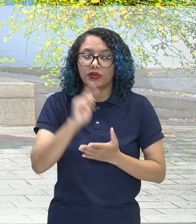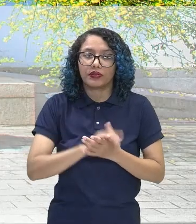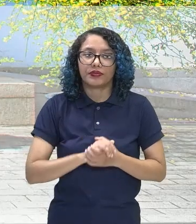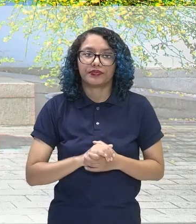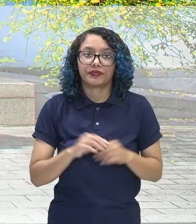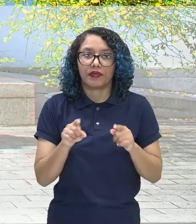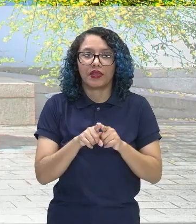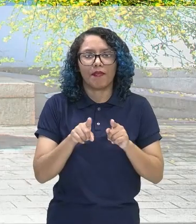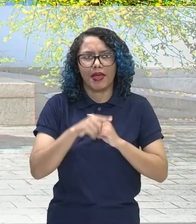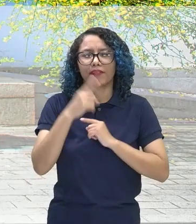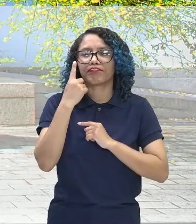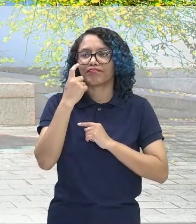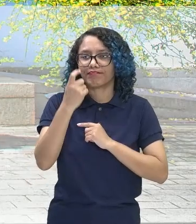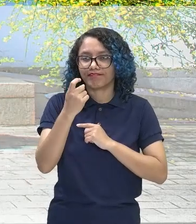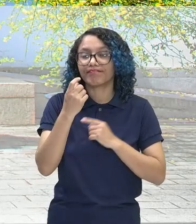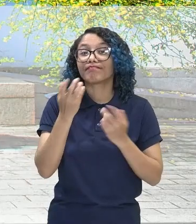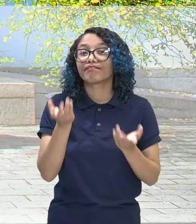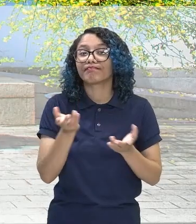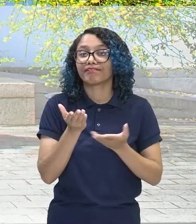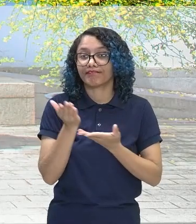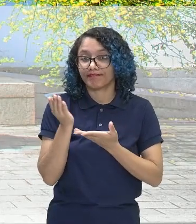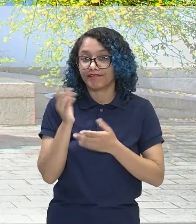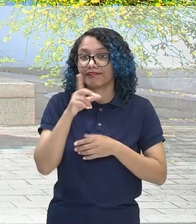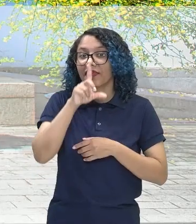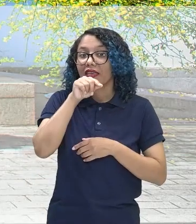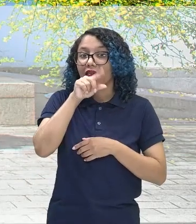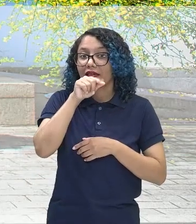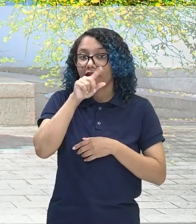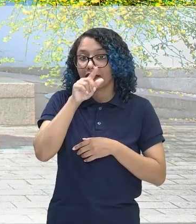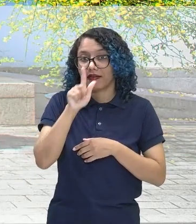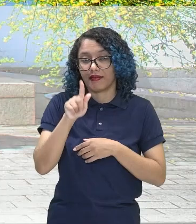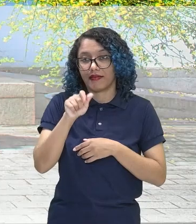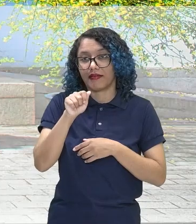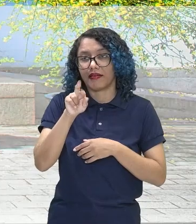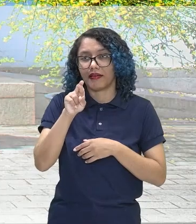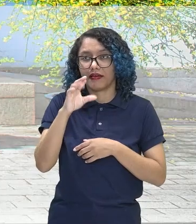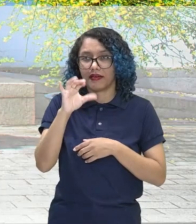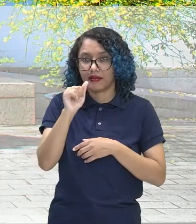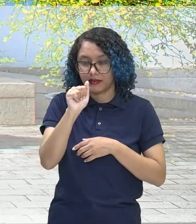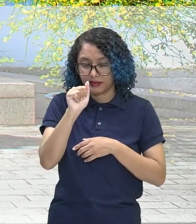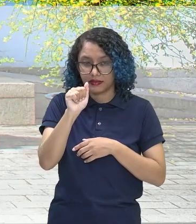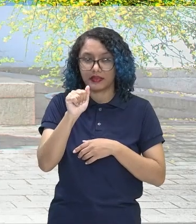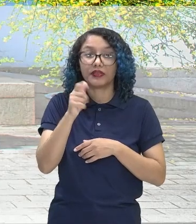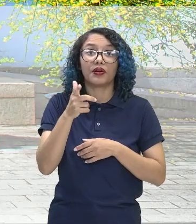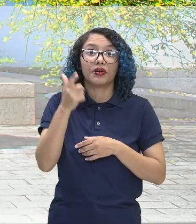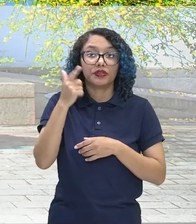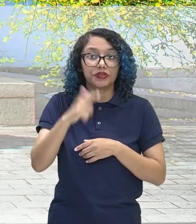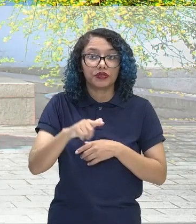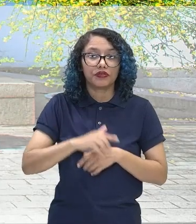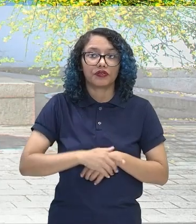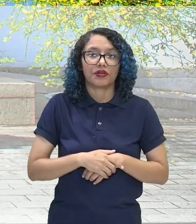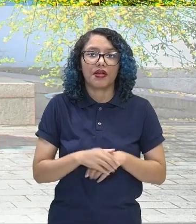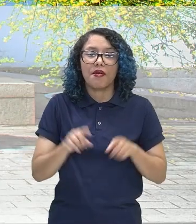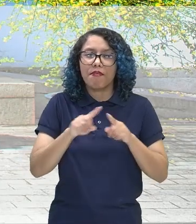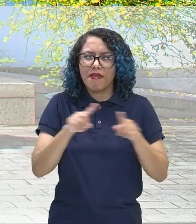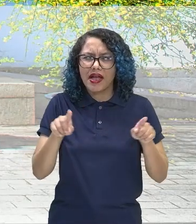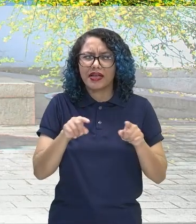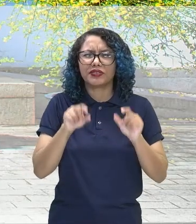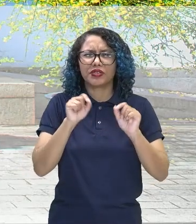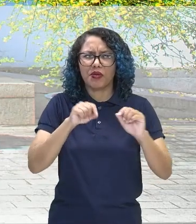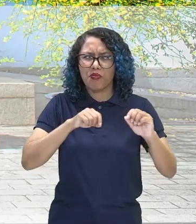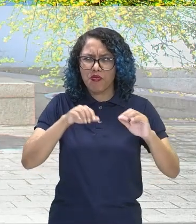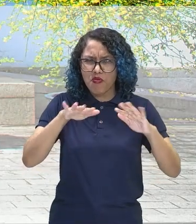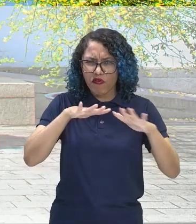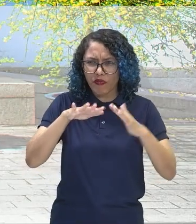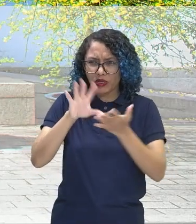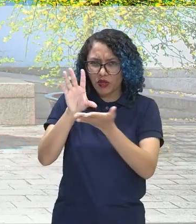esse eu acho bem interessante, é a garça. E aqui, mais uma vez, eu vou lembrar para vocês, não é que os lutadores vão fazer o